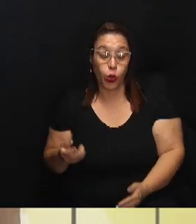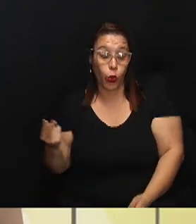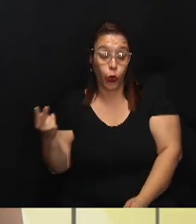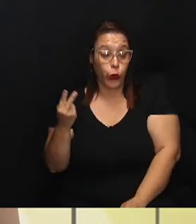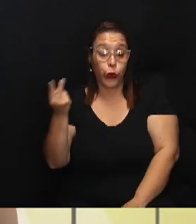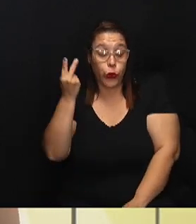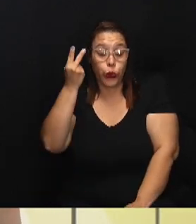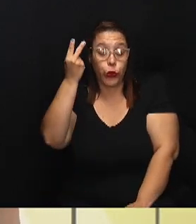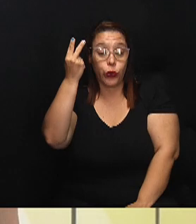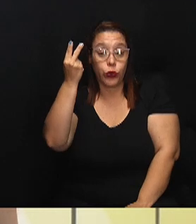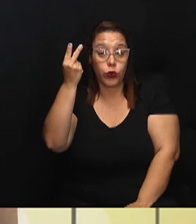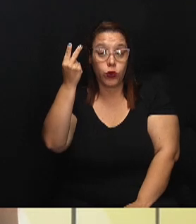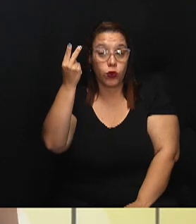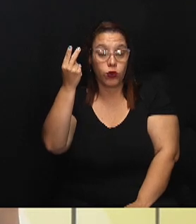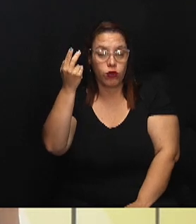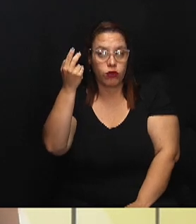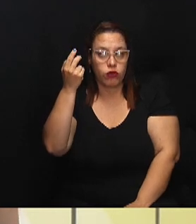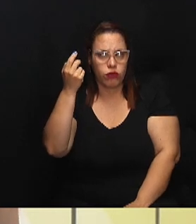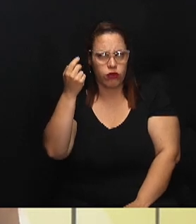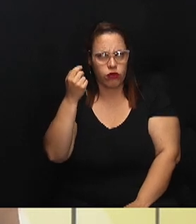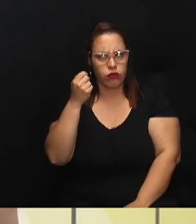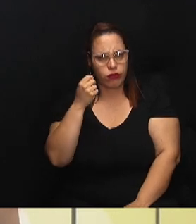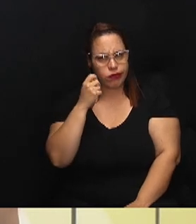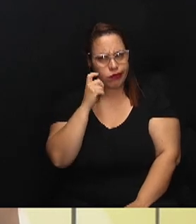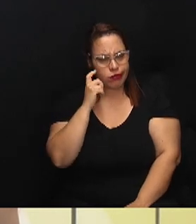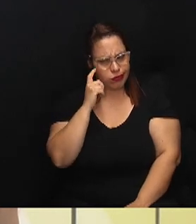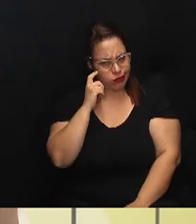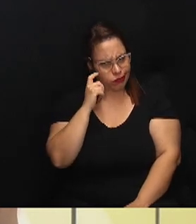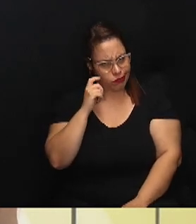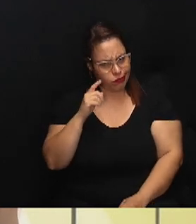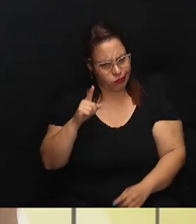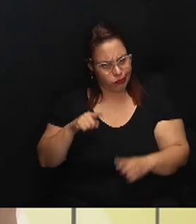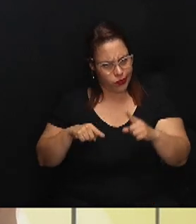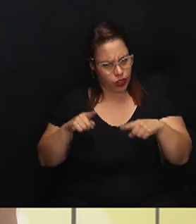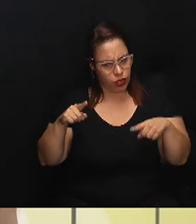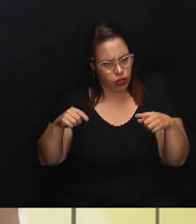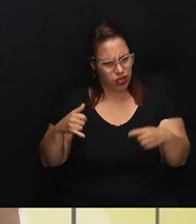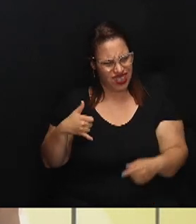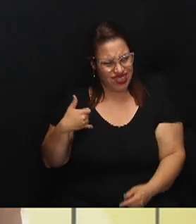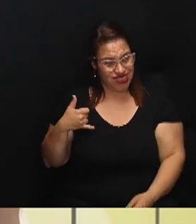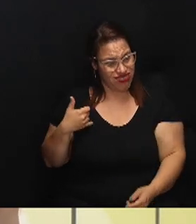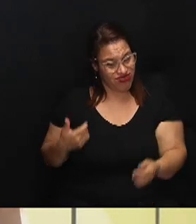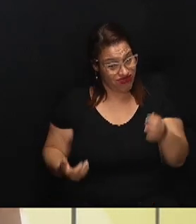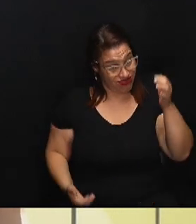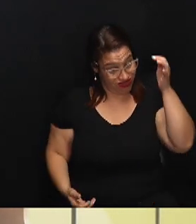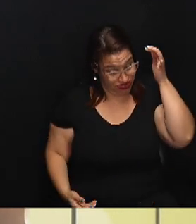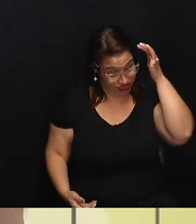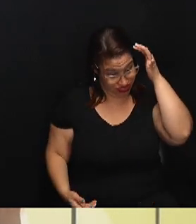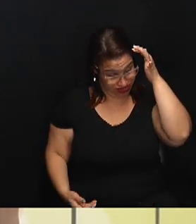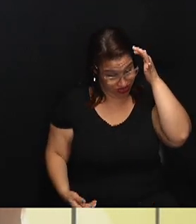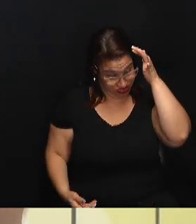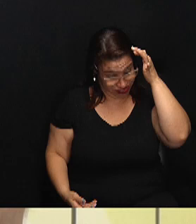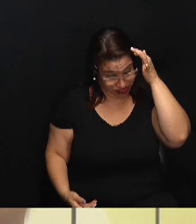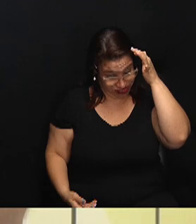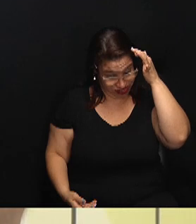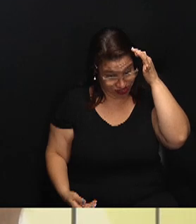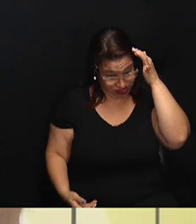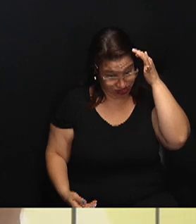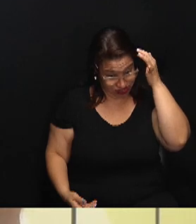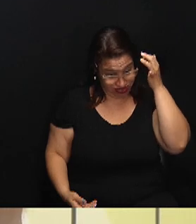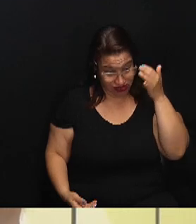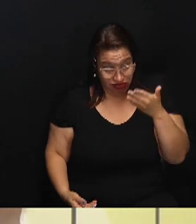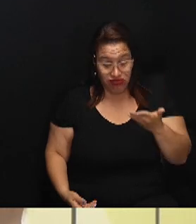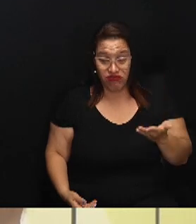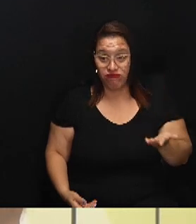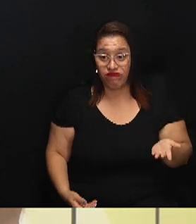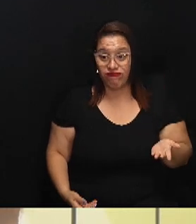valorizadas. Isso, dependendo da idade, é muito acentuado, né? Você falou no início de ser gostado pelas pessoas e